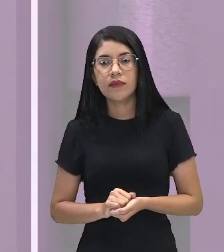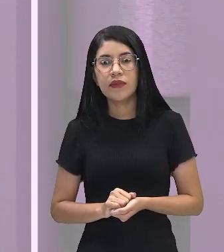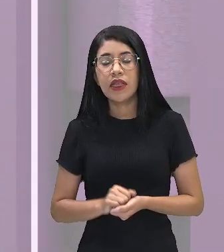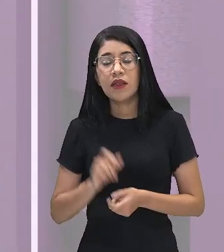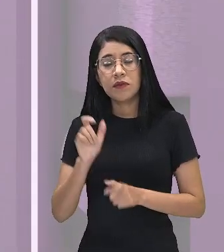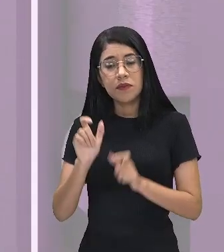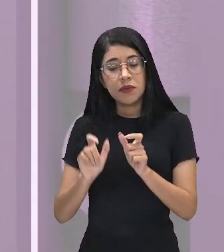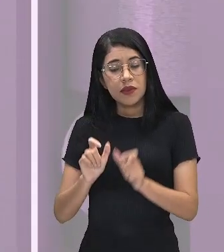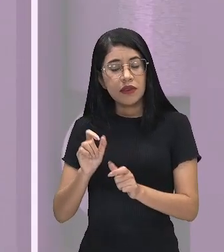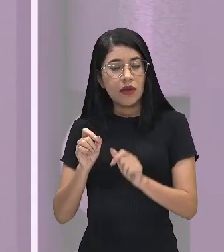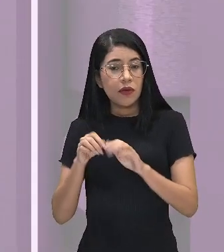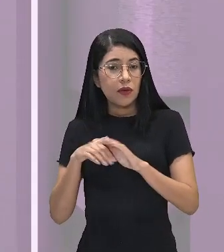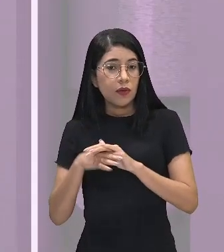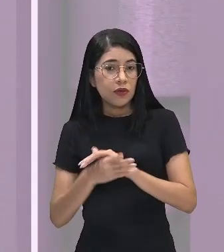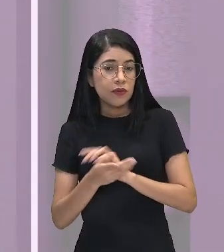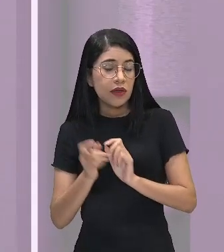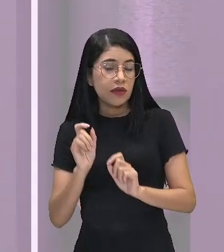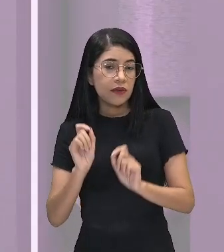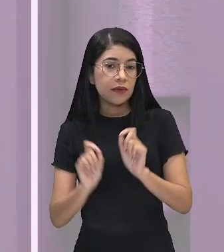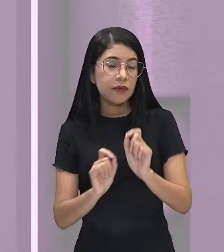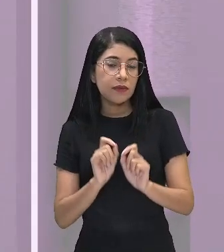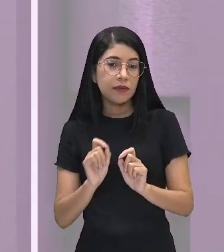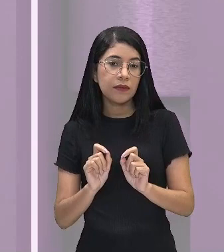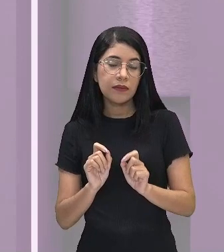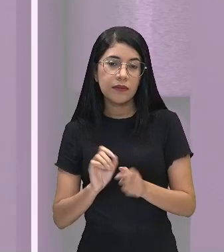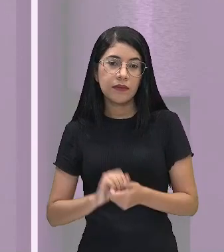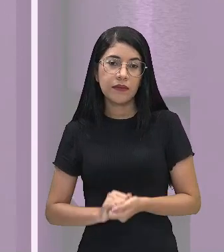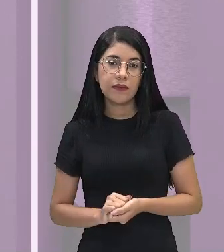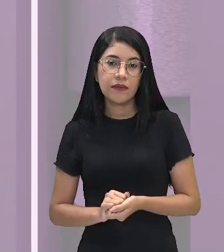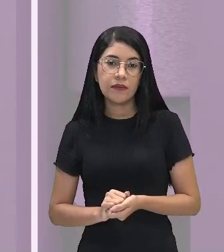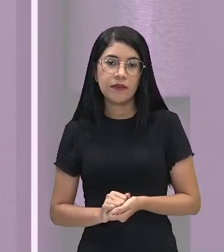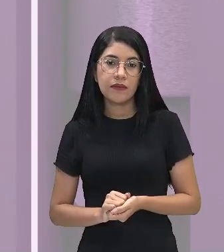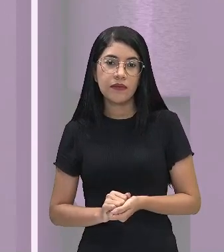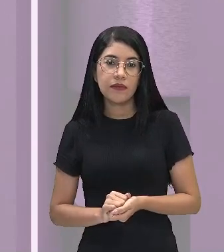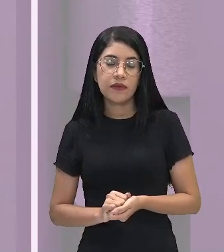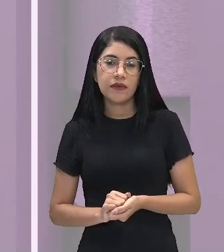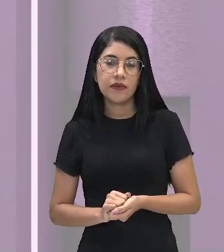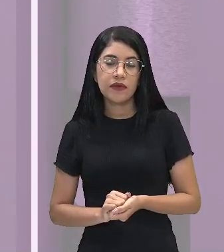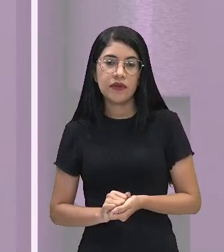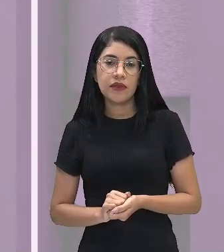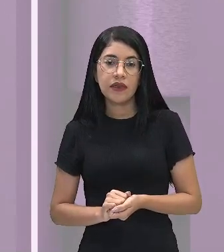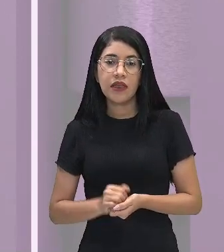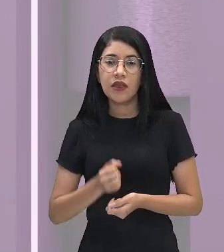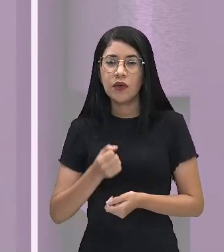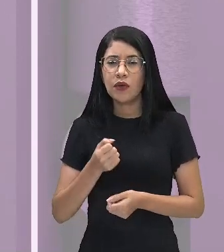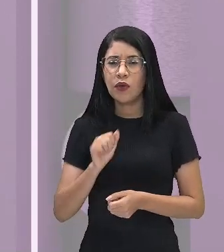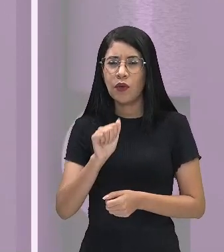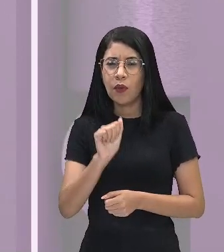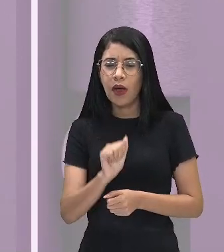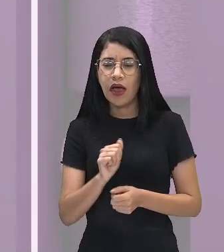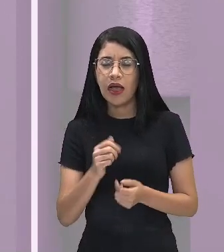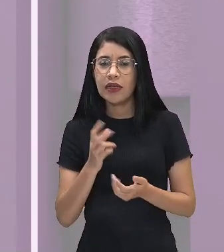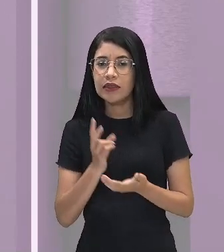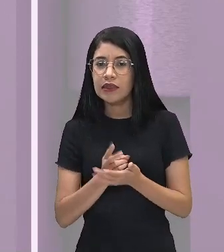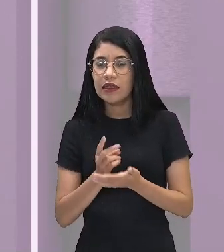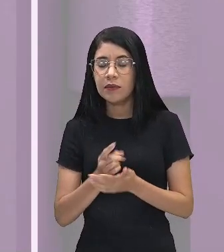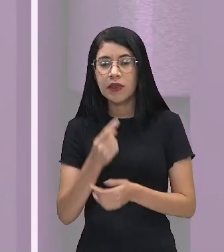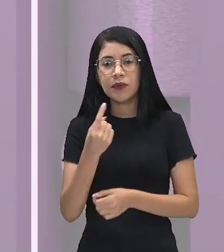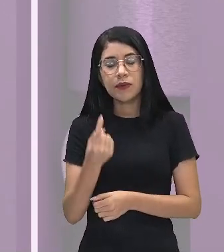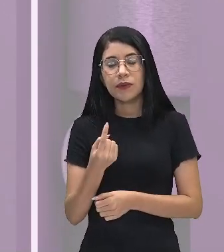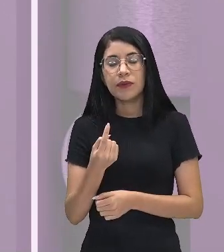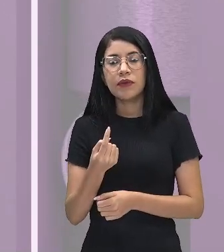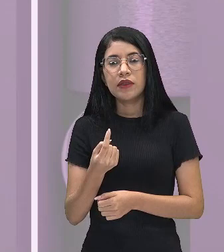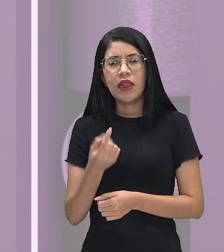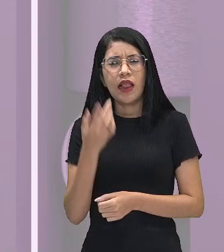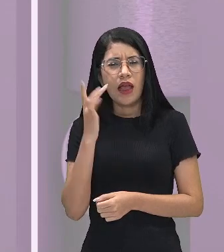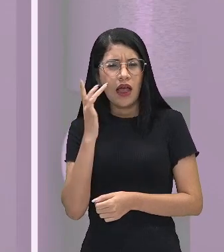acostumadas, né, a acharem que o coeficiente de A sempre é igual a 1. Então,